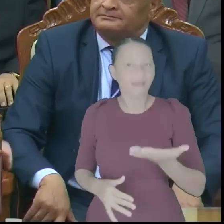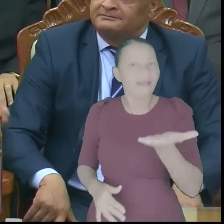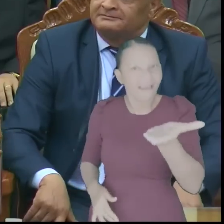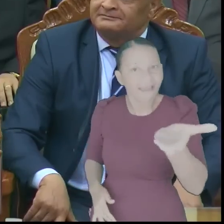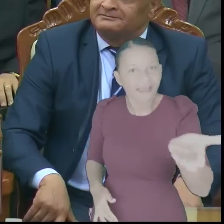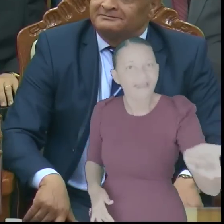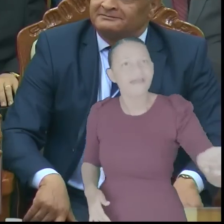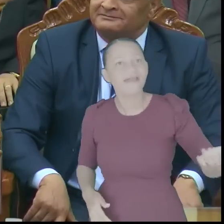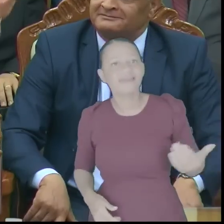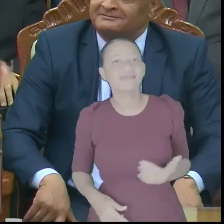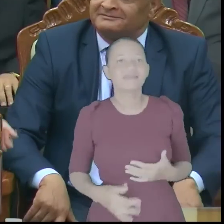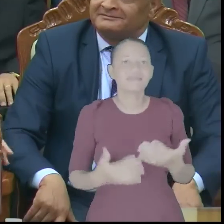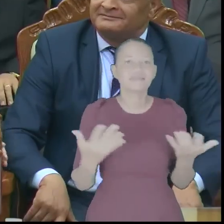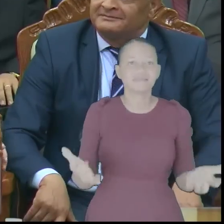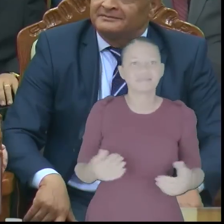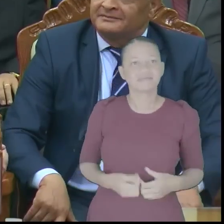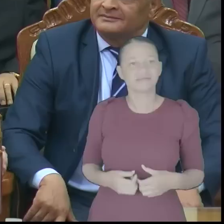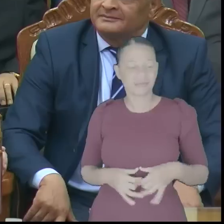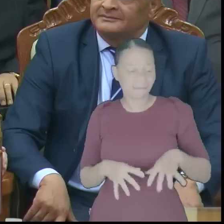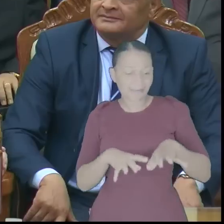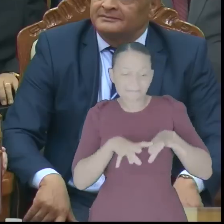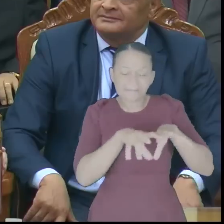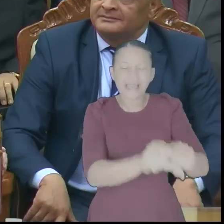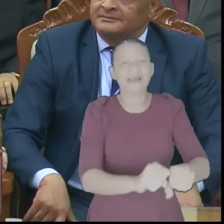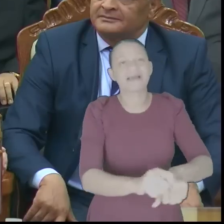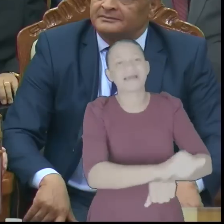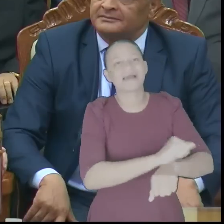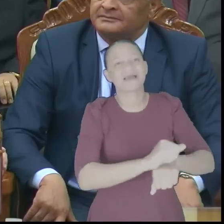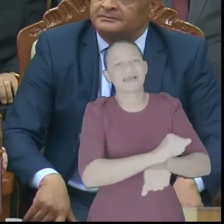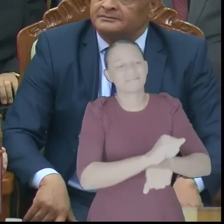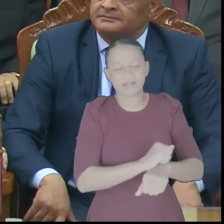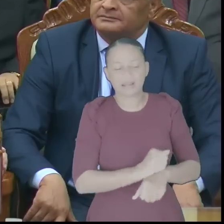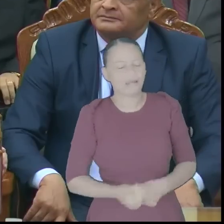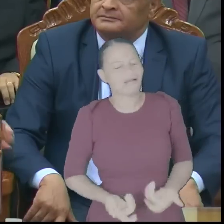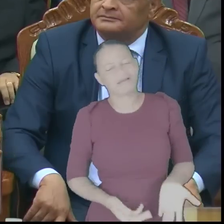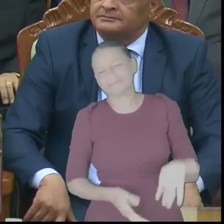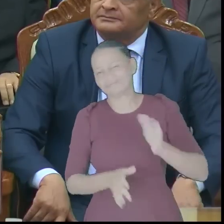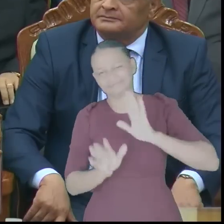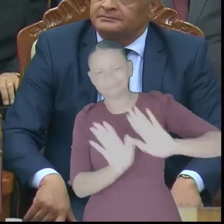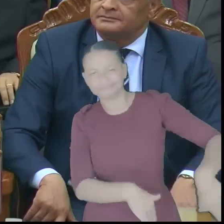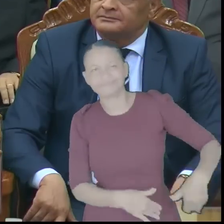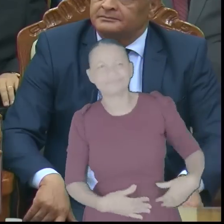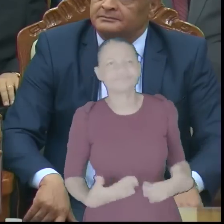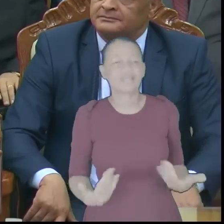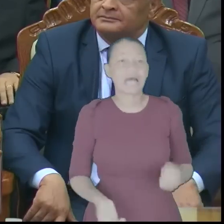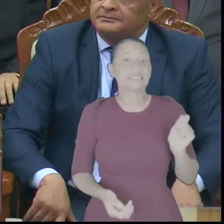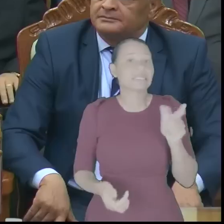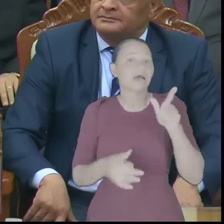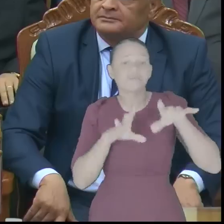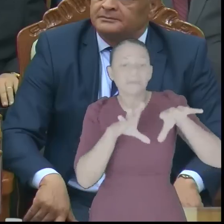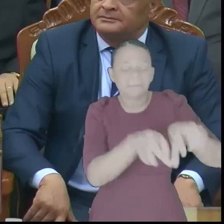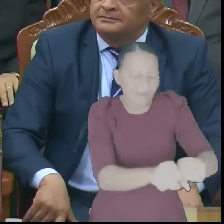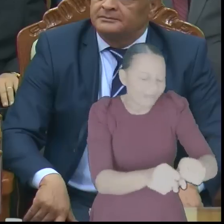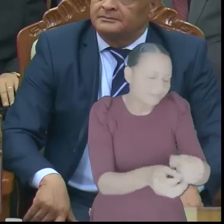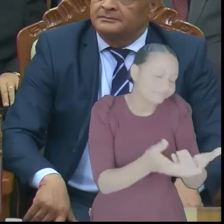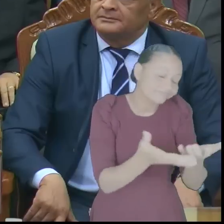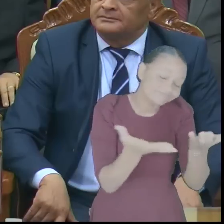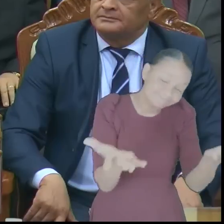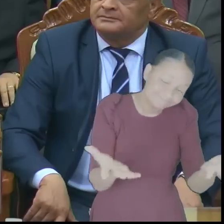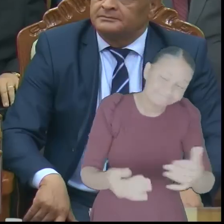Mas, dona Morte, a senhora engoliu Abraão. Disse: mas Abraão não chegava nem aos pés. A senhora engoliu Davi. Sim, meu filho Davi